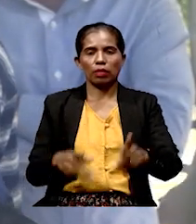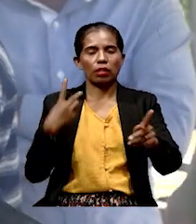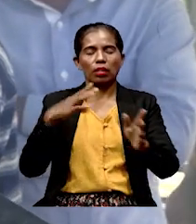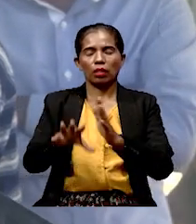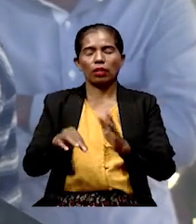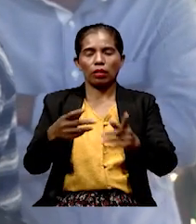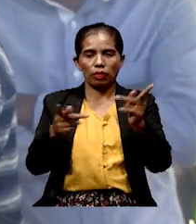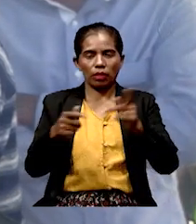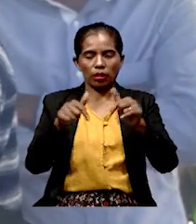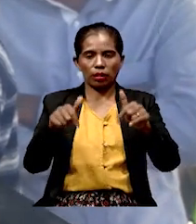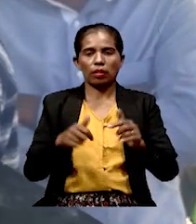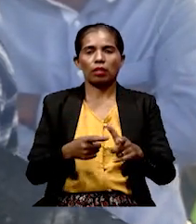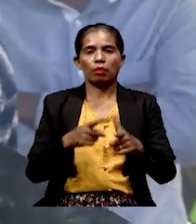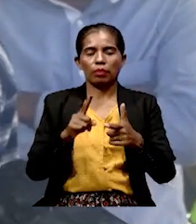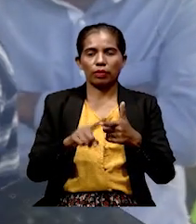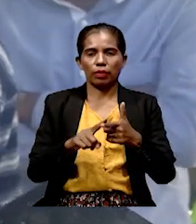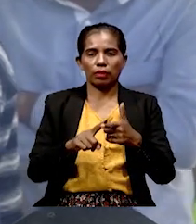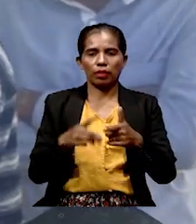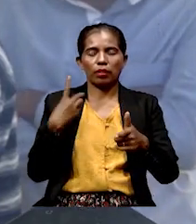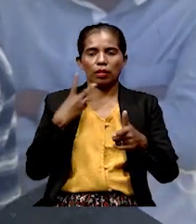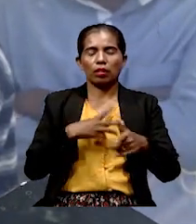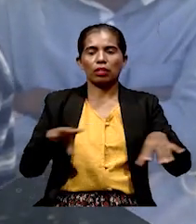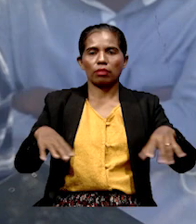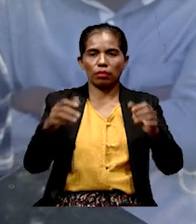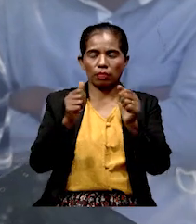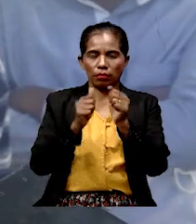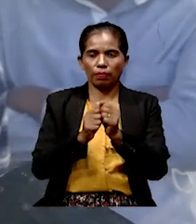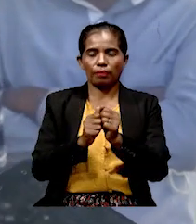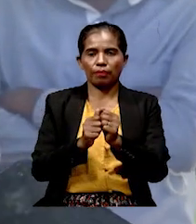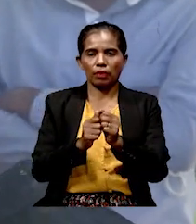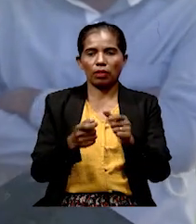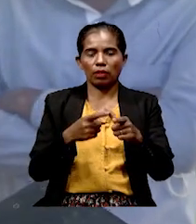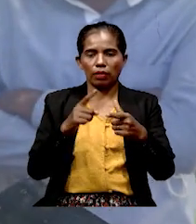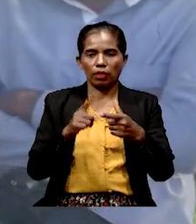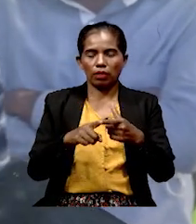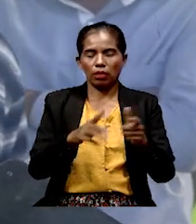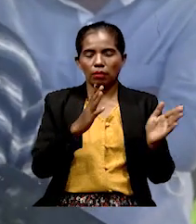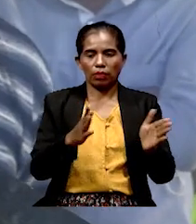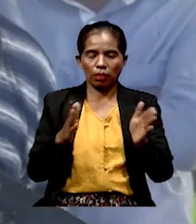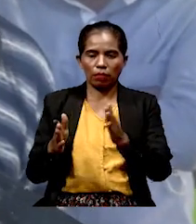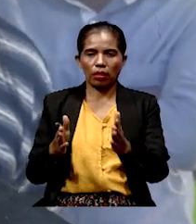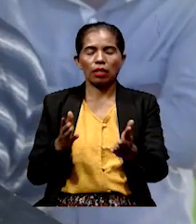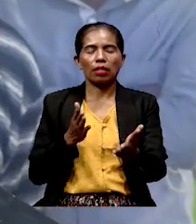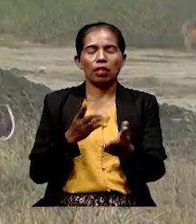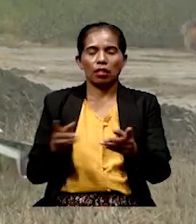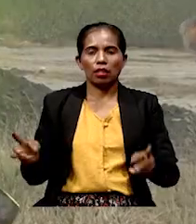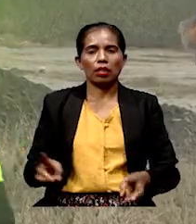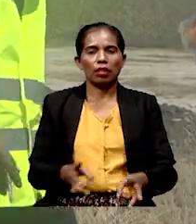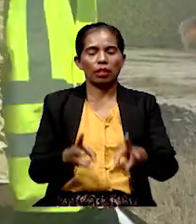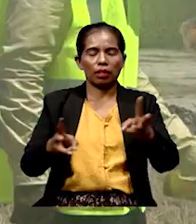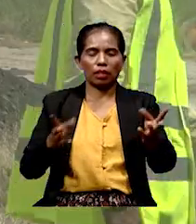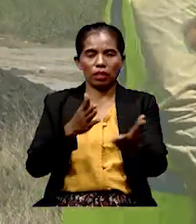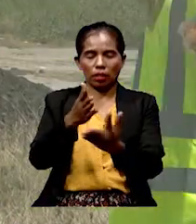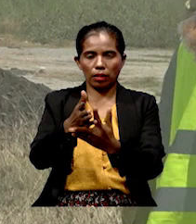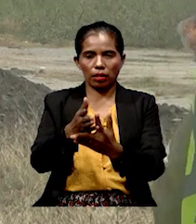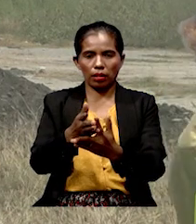ne pada pois ite koren hono empresa sisi si berapa jalan tam jalan sai pada pois transport